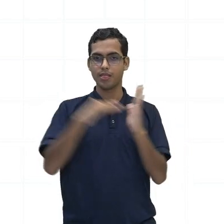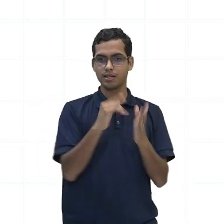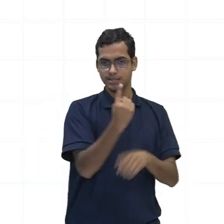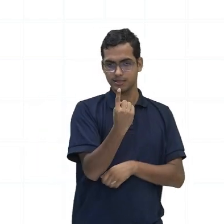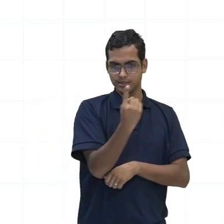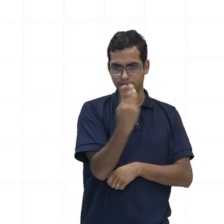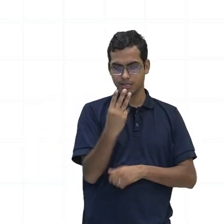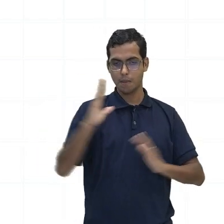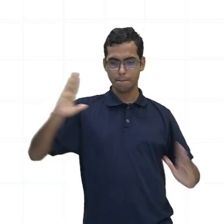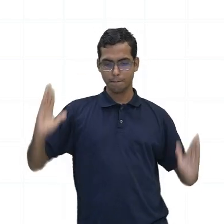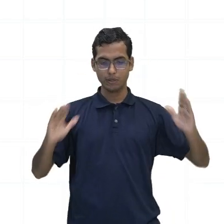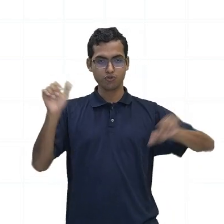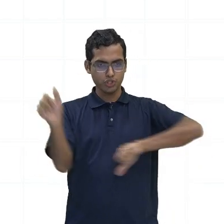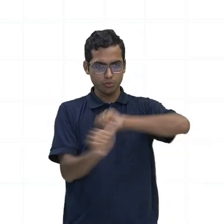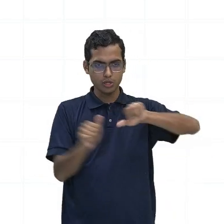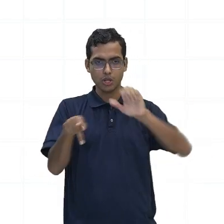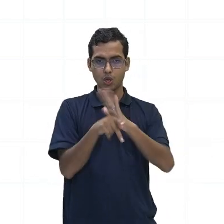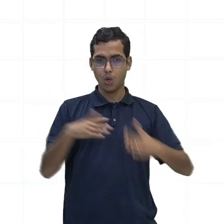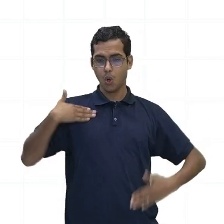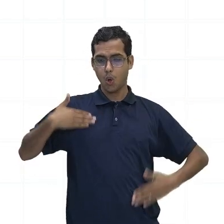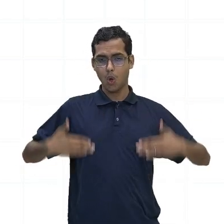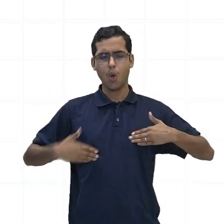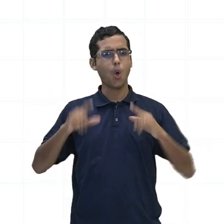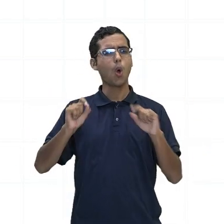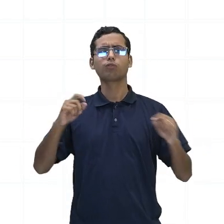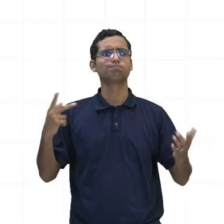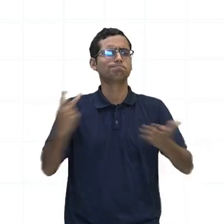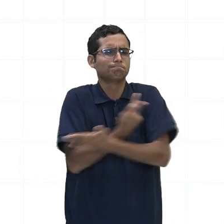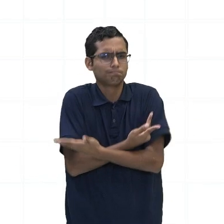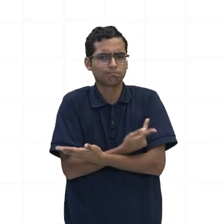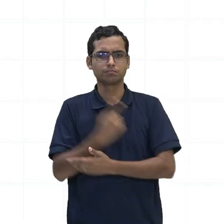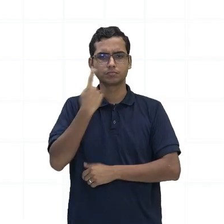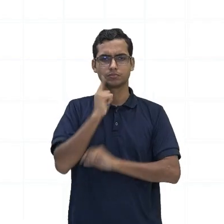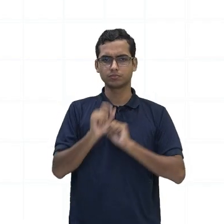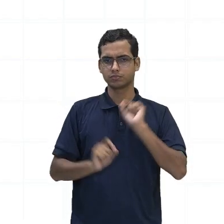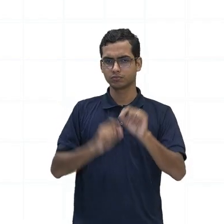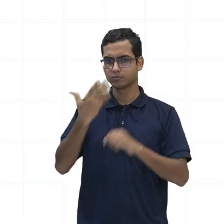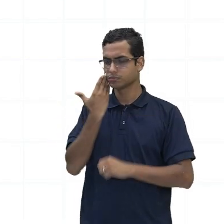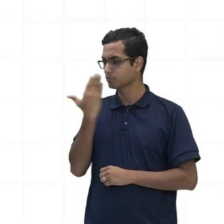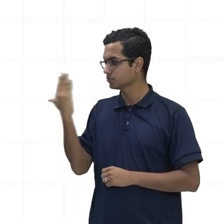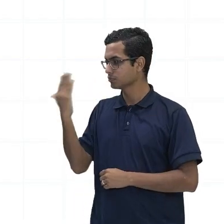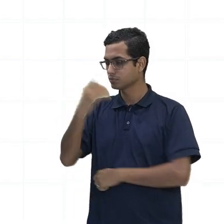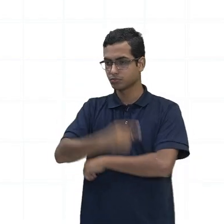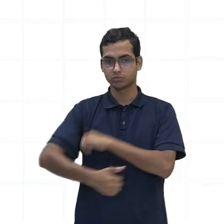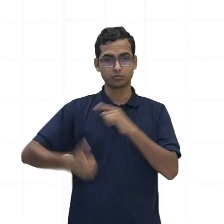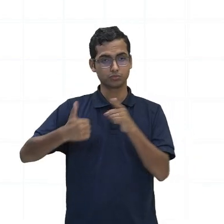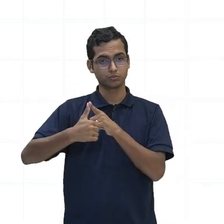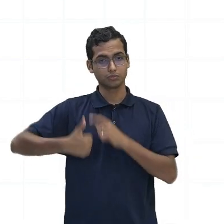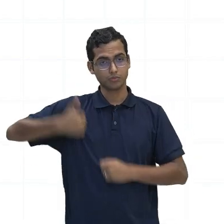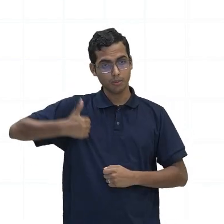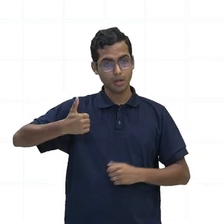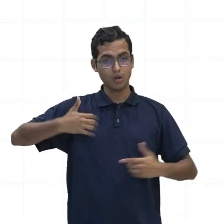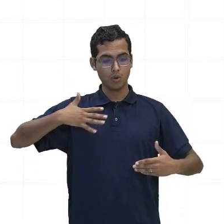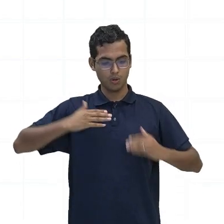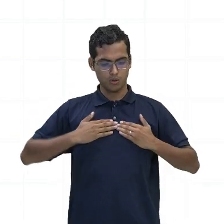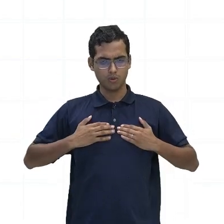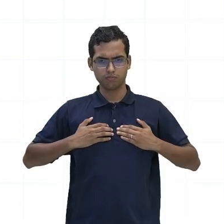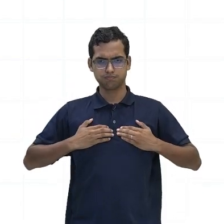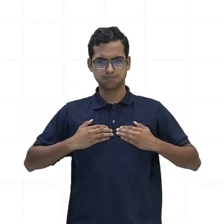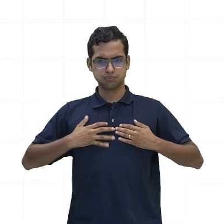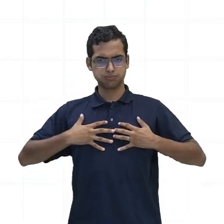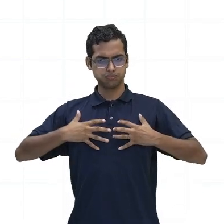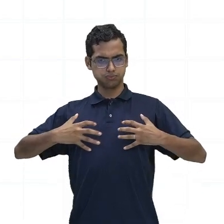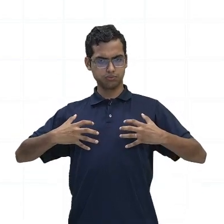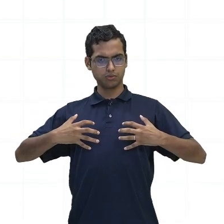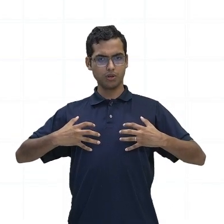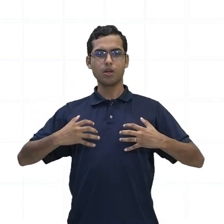13 anos. Aí, o que acontece? Quais são as transformações? Primeiro, desenvolvimento dos seios, é o aparecimento ali do